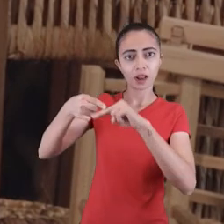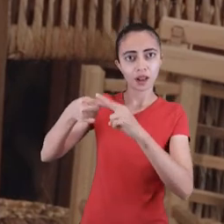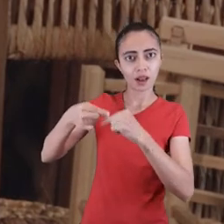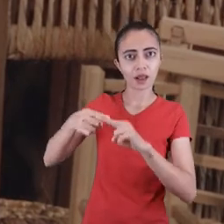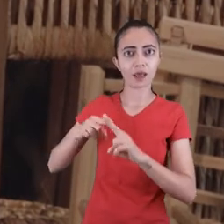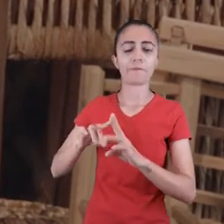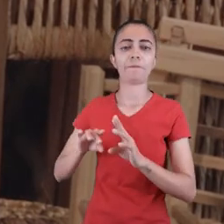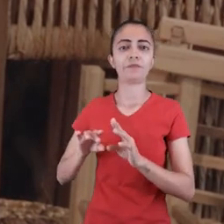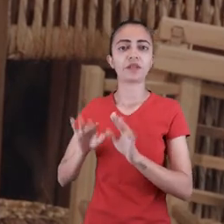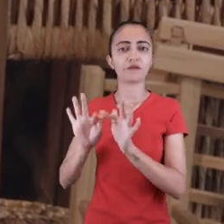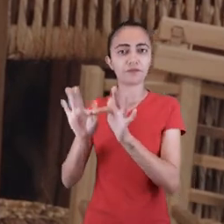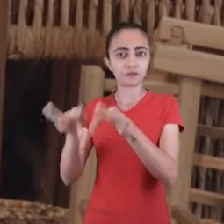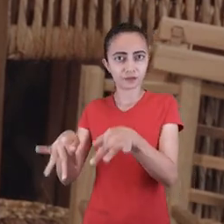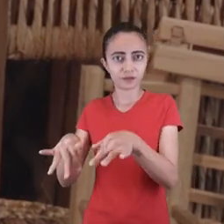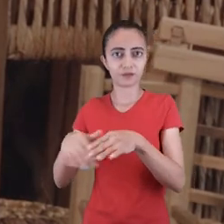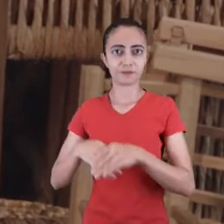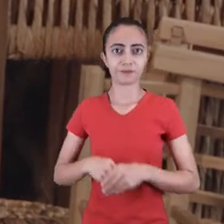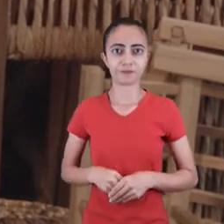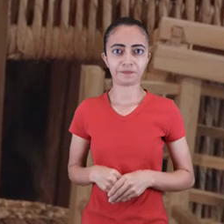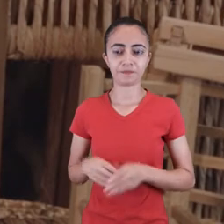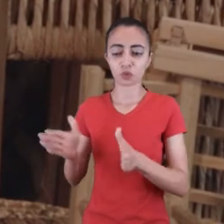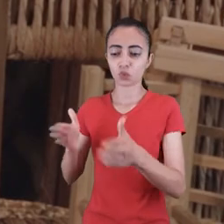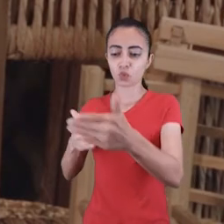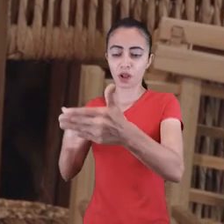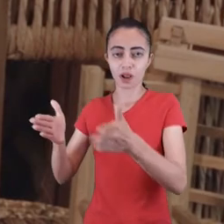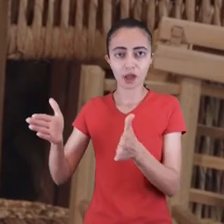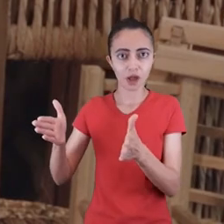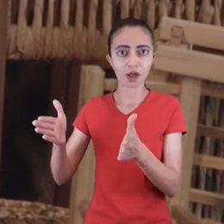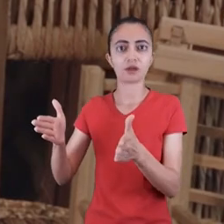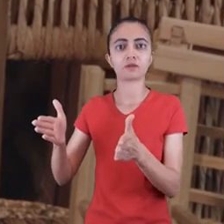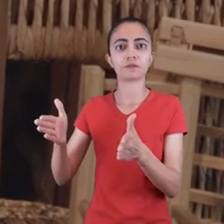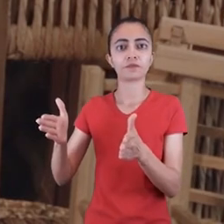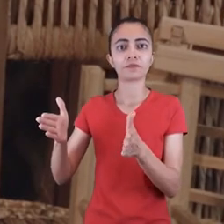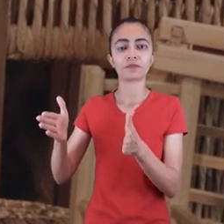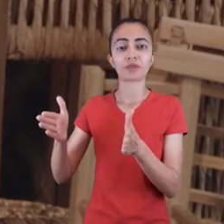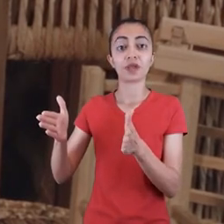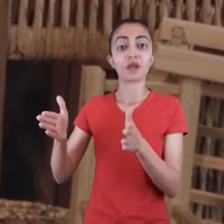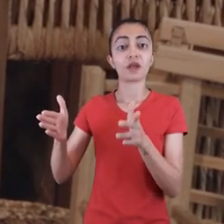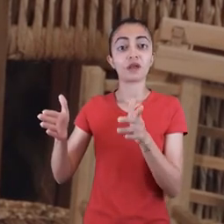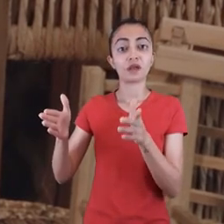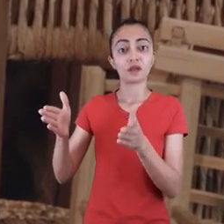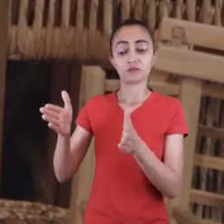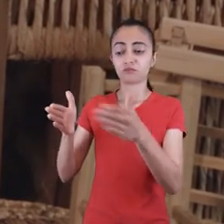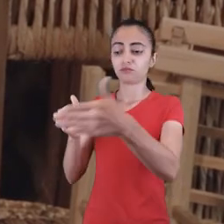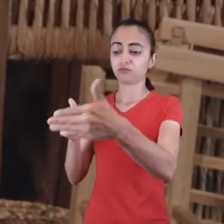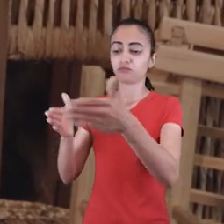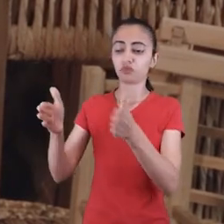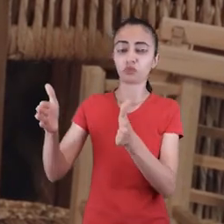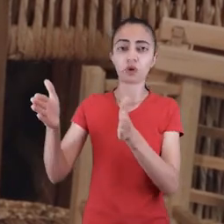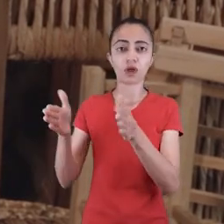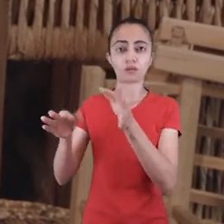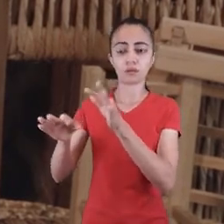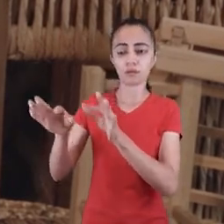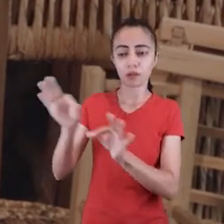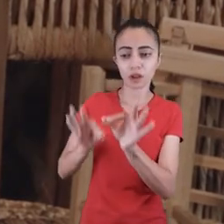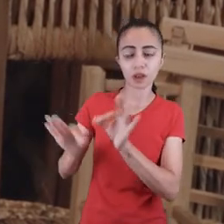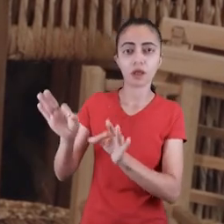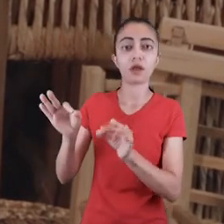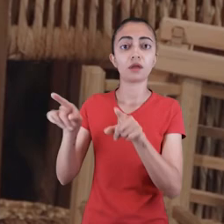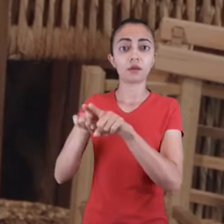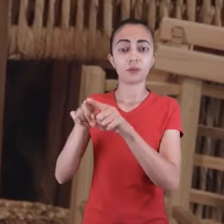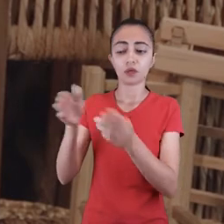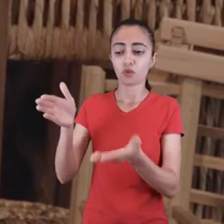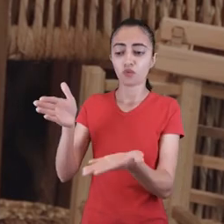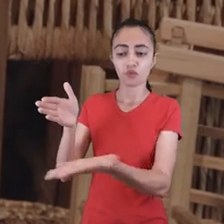dar um acabamento nele aqui do lateral, olha. Fechei ele assim, teci esse lado, e esse